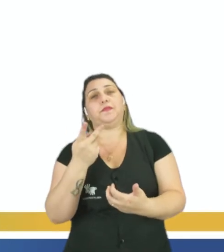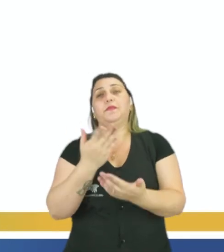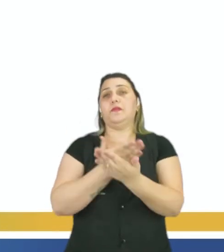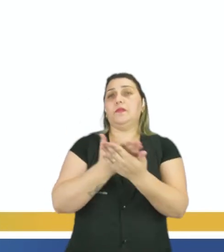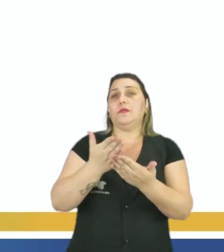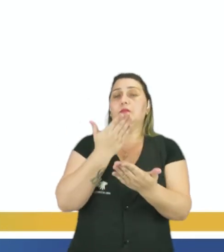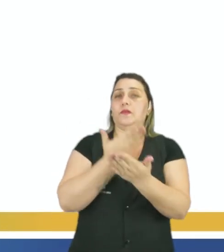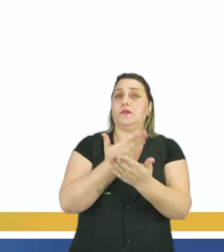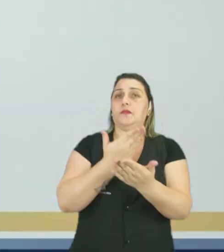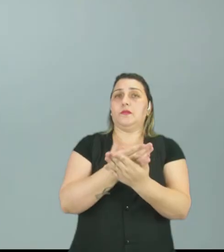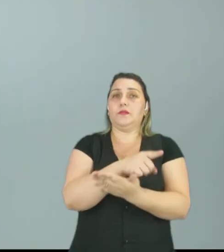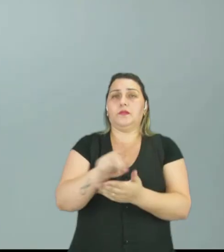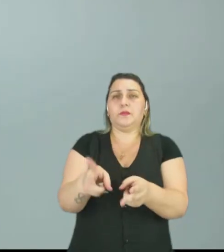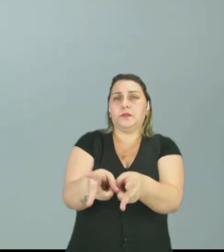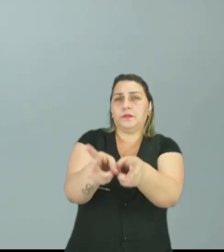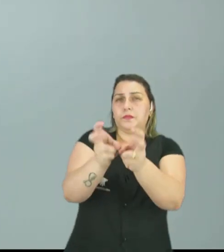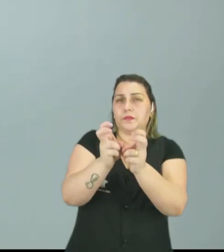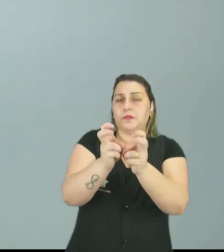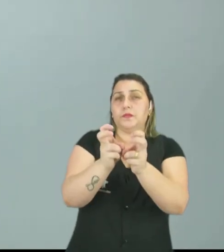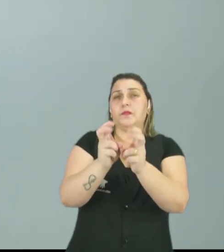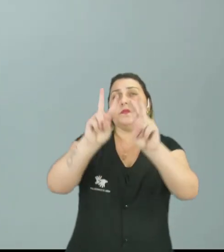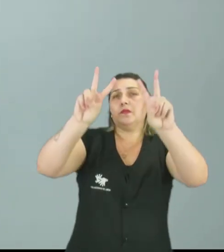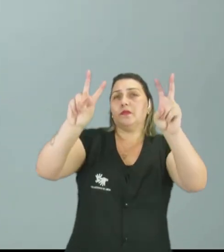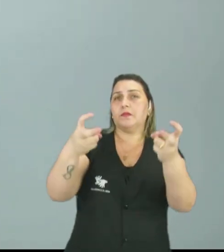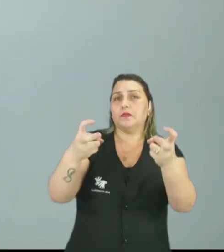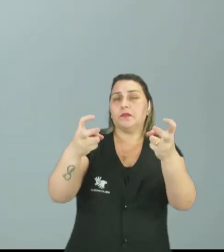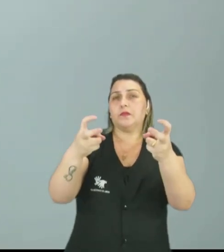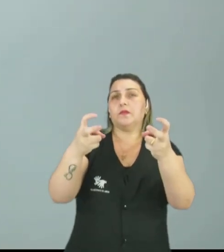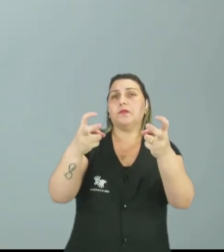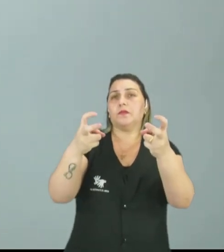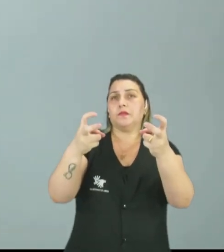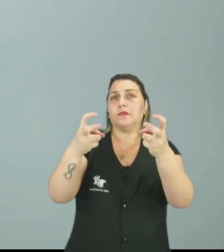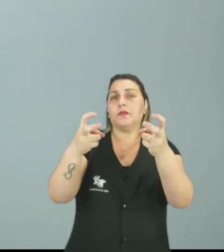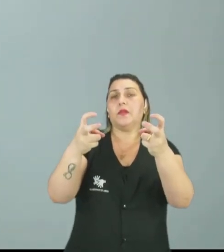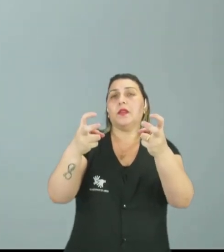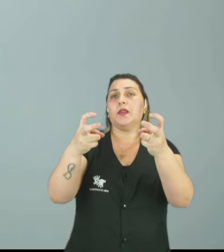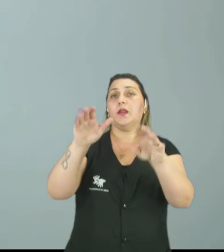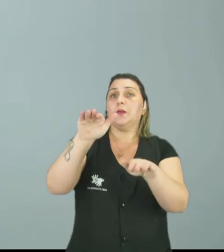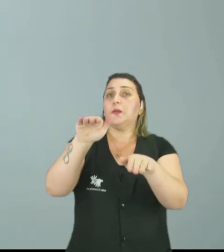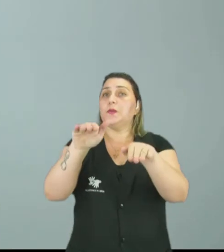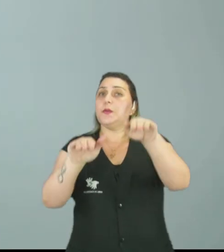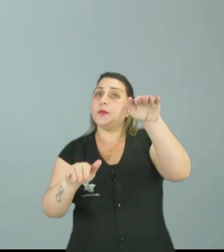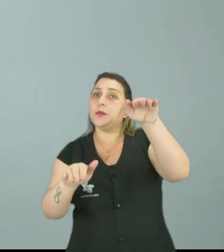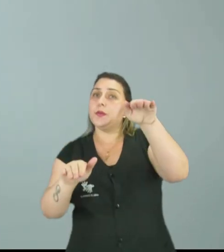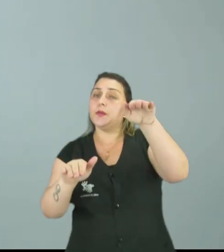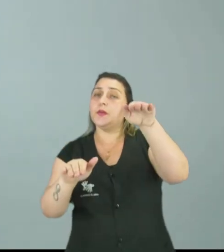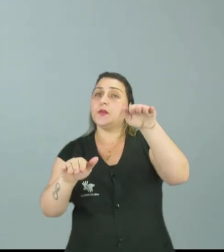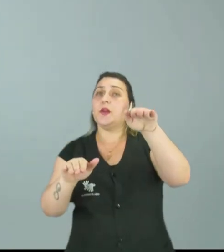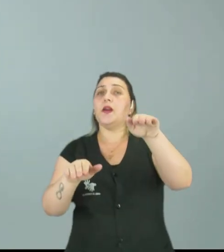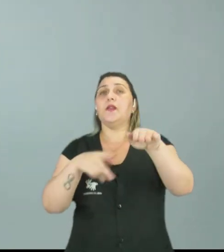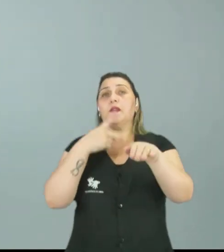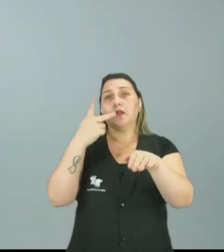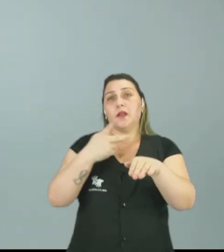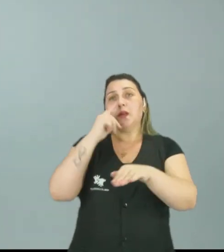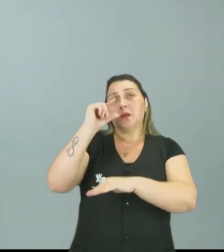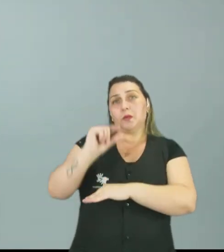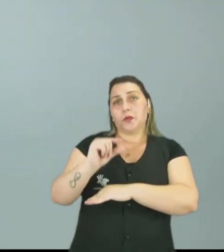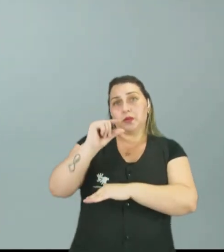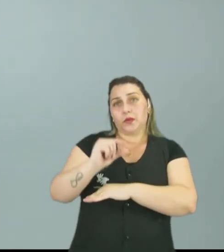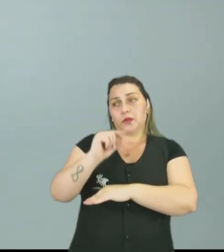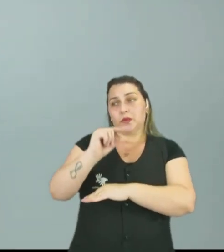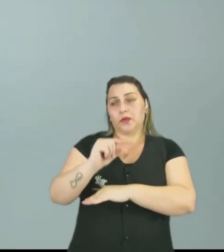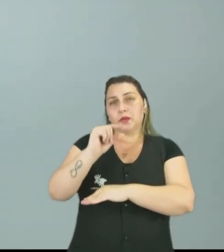início da aula, vocês perceberam que o tema é grandezas não proporcionais. E aí a gente vai falar um pouquinho